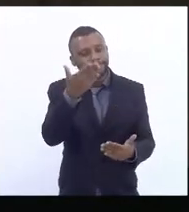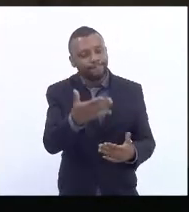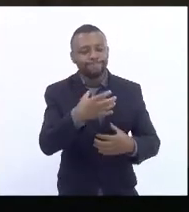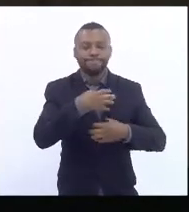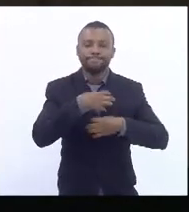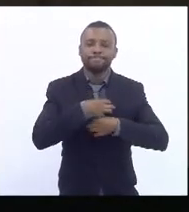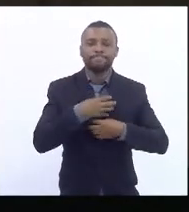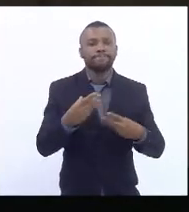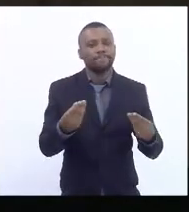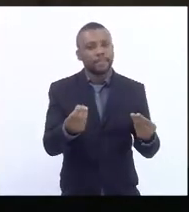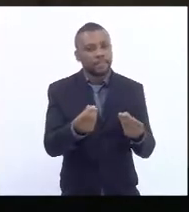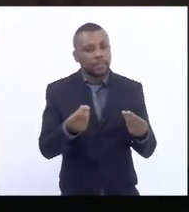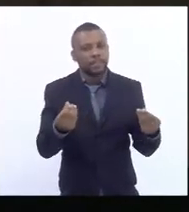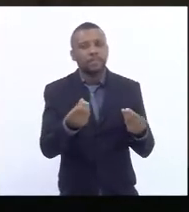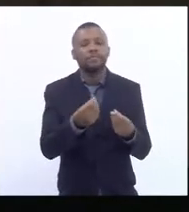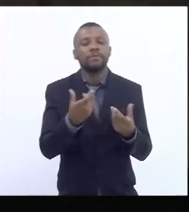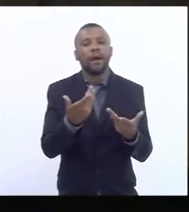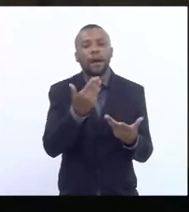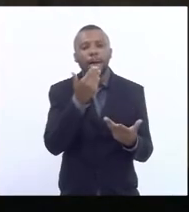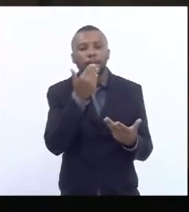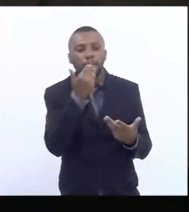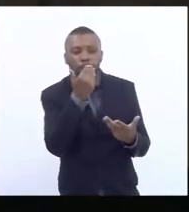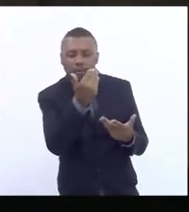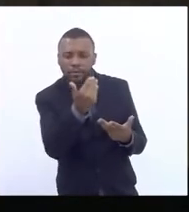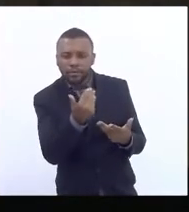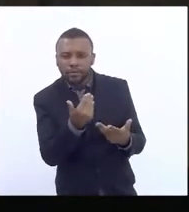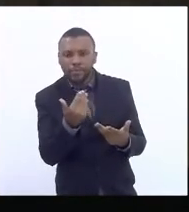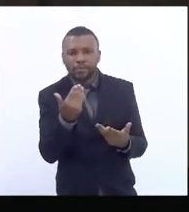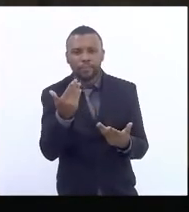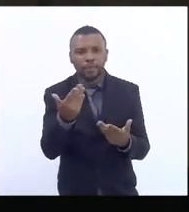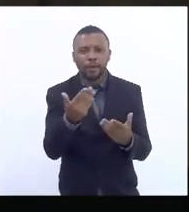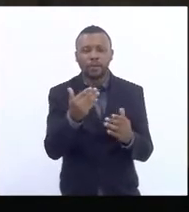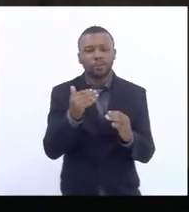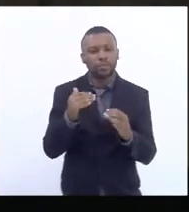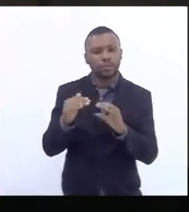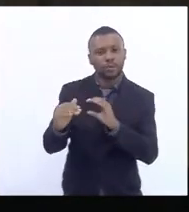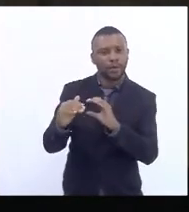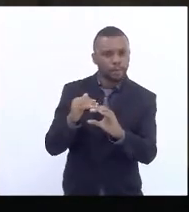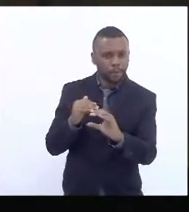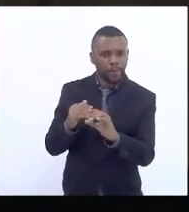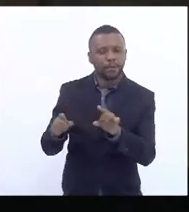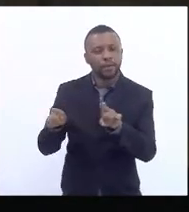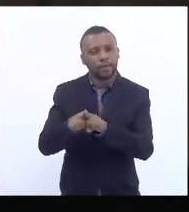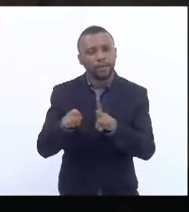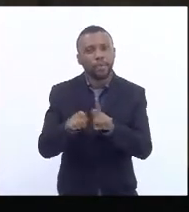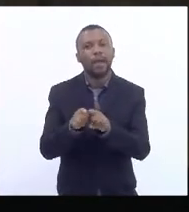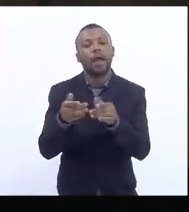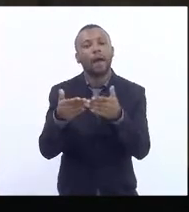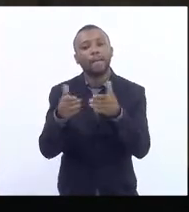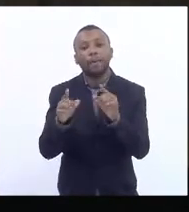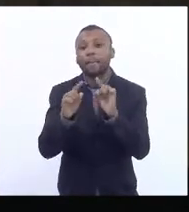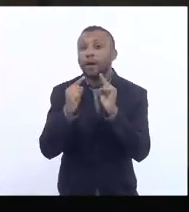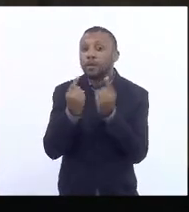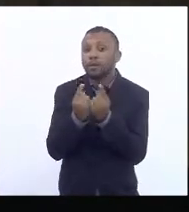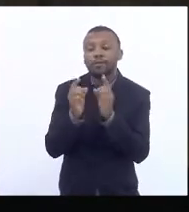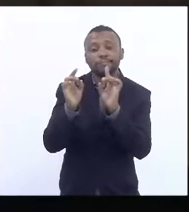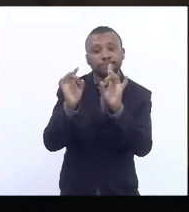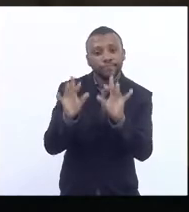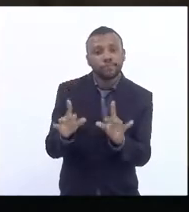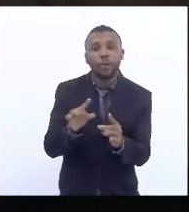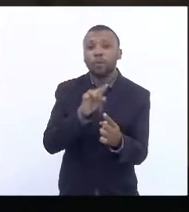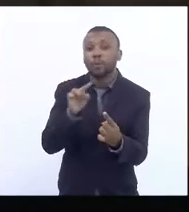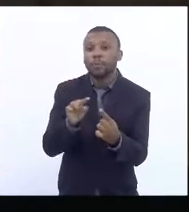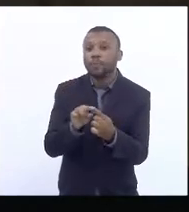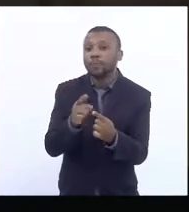sensível acolheu o pedido do encaminhamento da matéria e abriu uma extraordinária para que o projeto fosse votado.